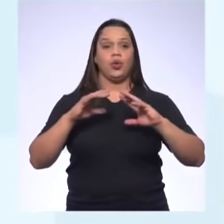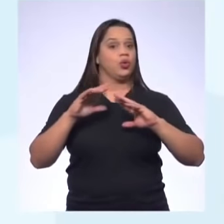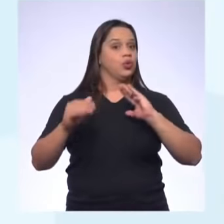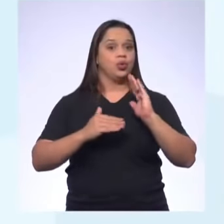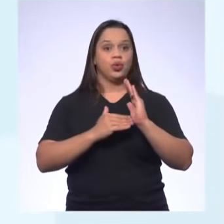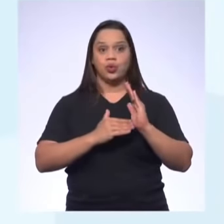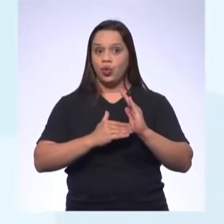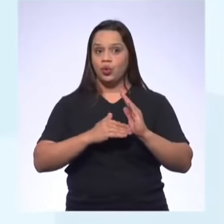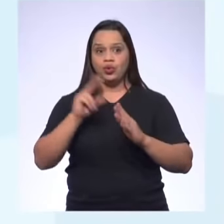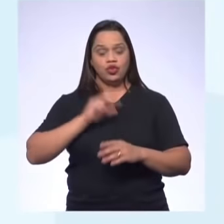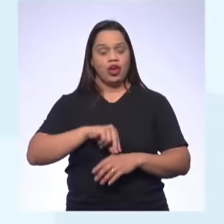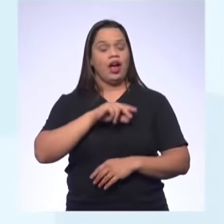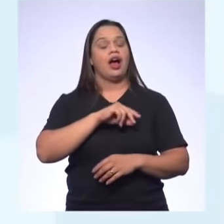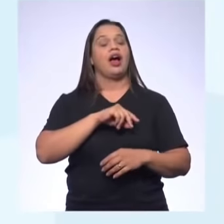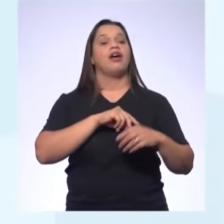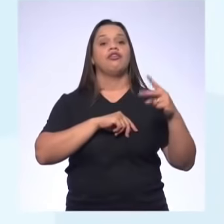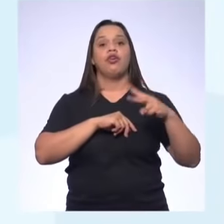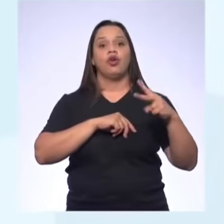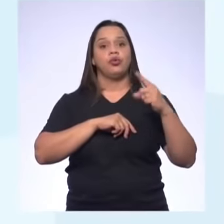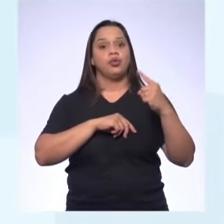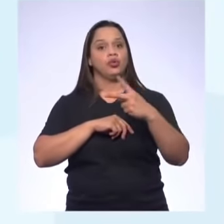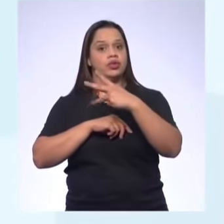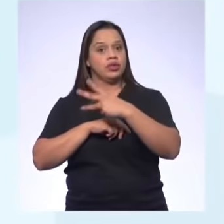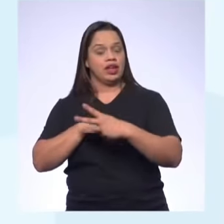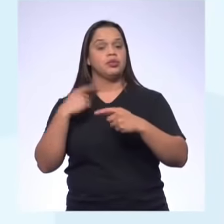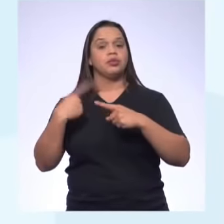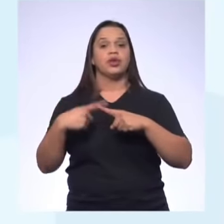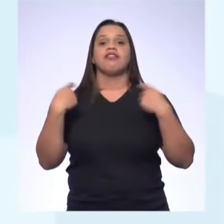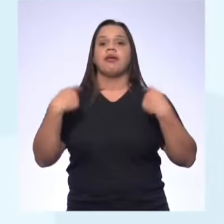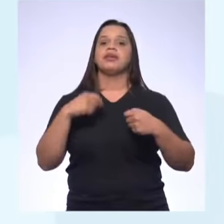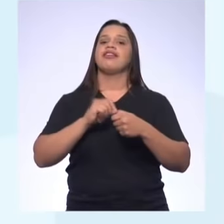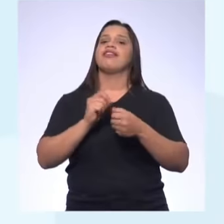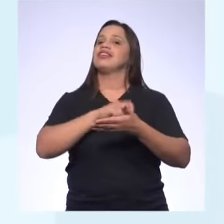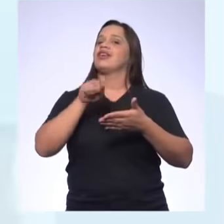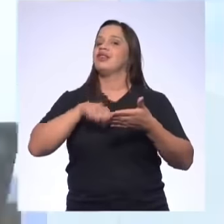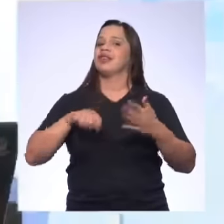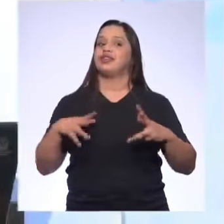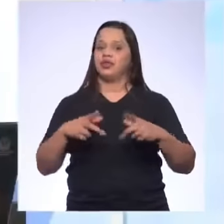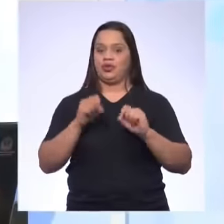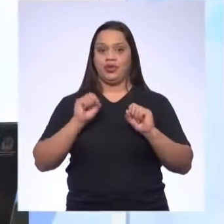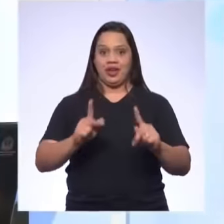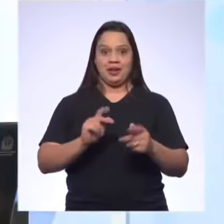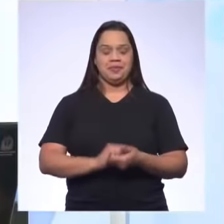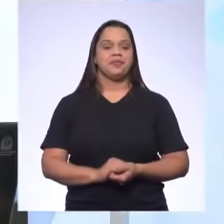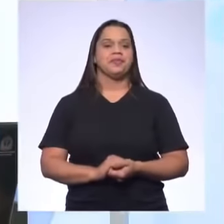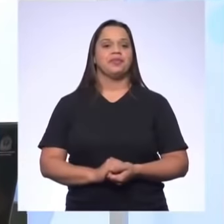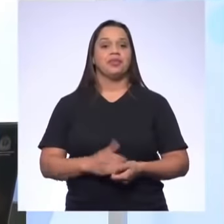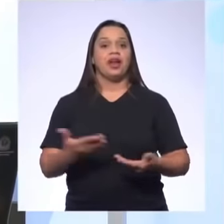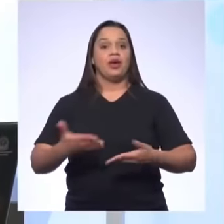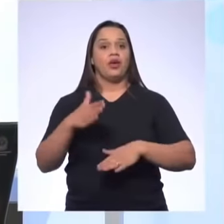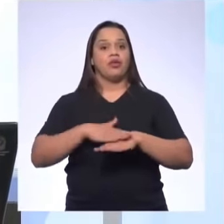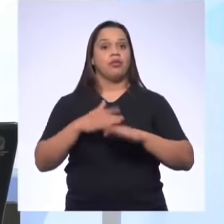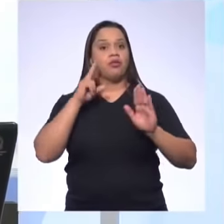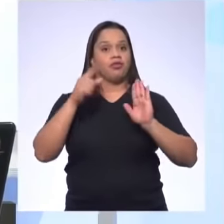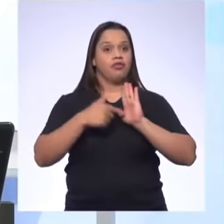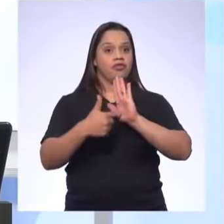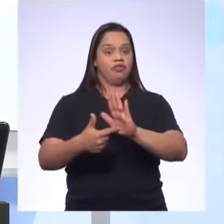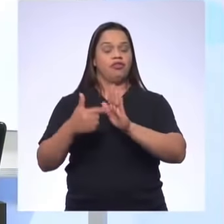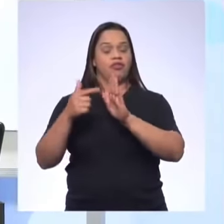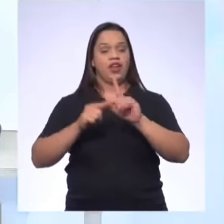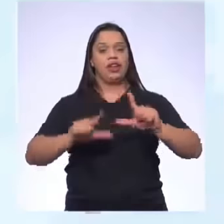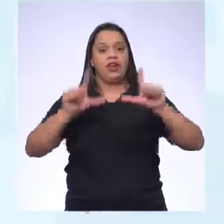né, bonitinho, deixa aí, porque você vai precisar dele, do seu caderno, para fazer as anotações, ok? Então, agora, vamos passar ao próximo slide. O que nós